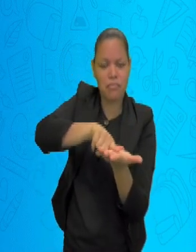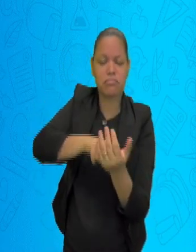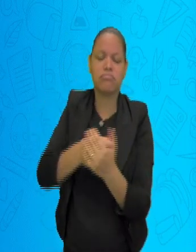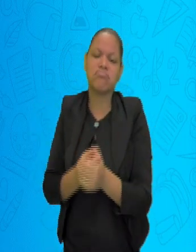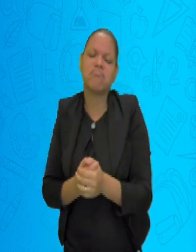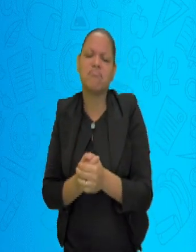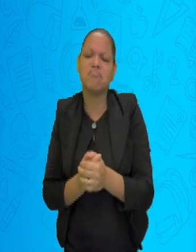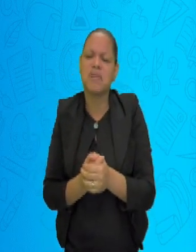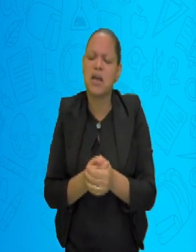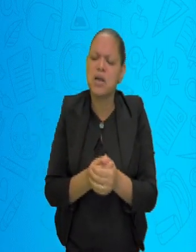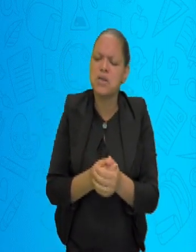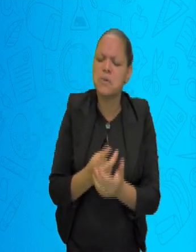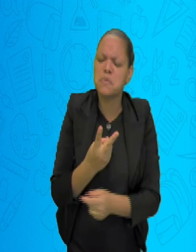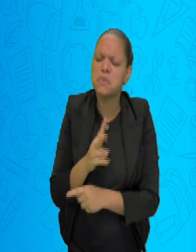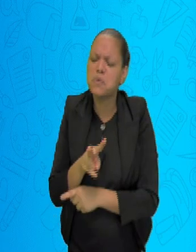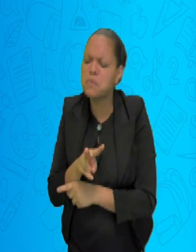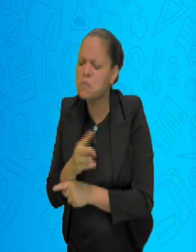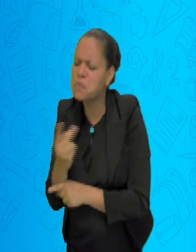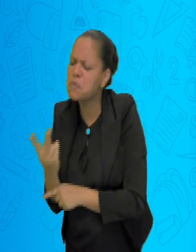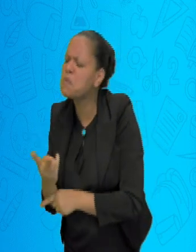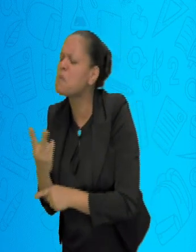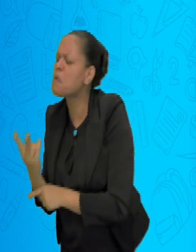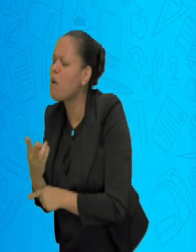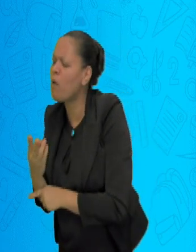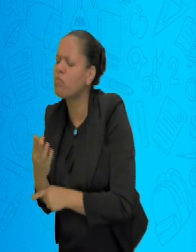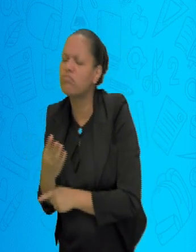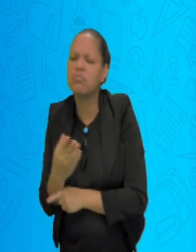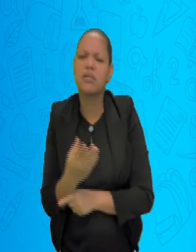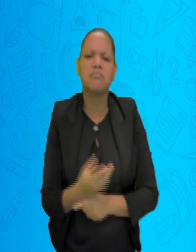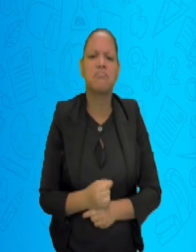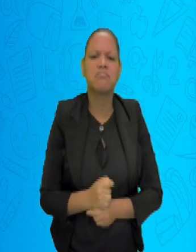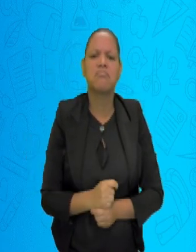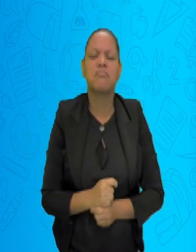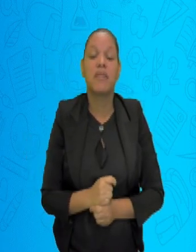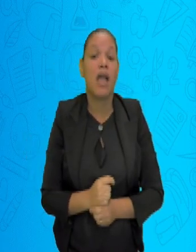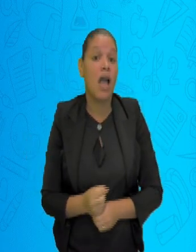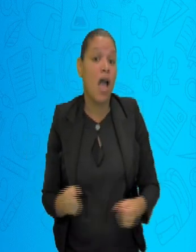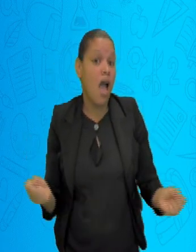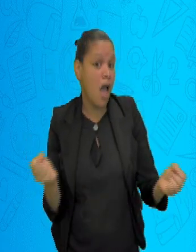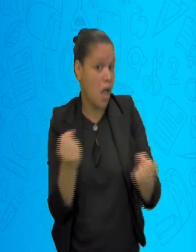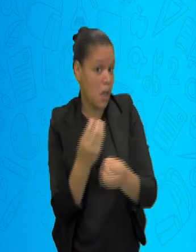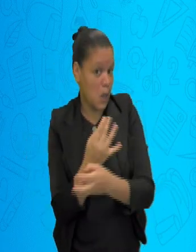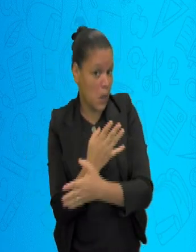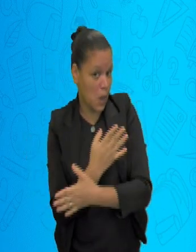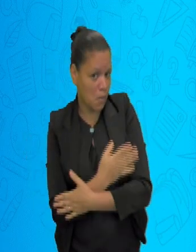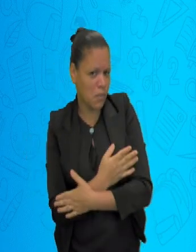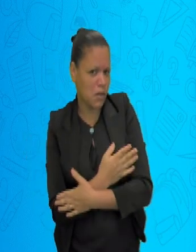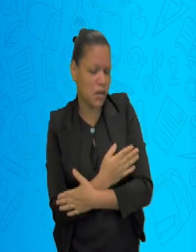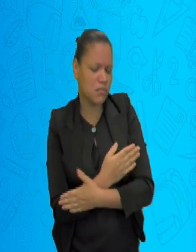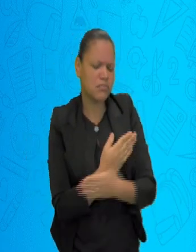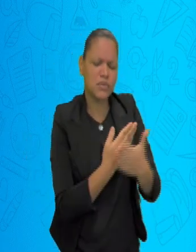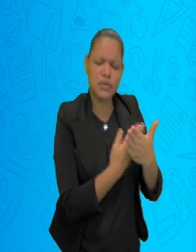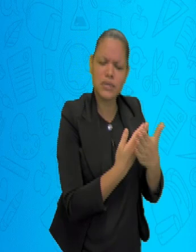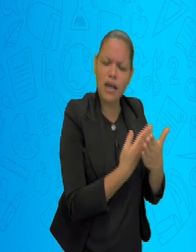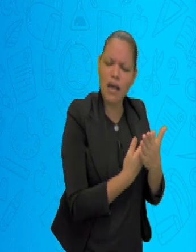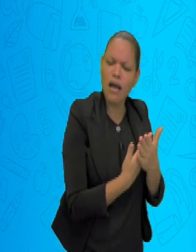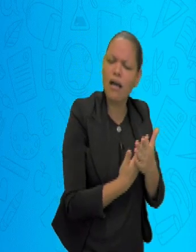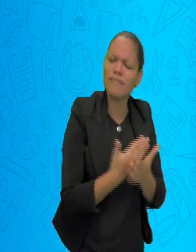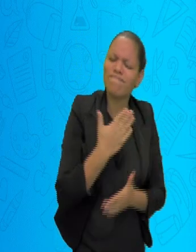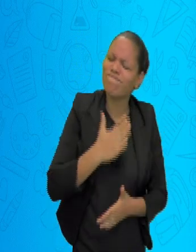gente escrever. E assim nós finalizamos a nossa aula dos setores da economia. Espero que